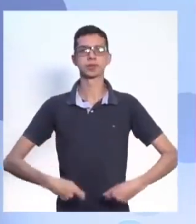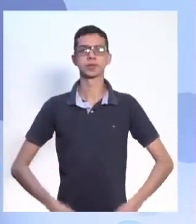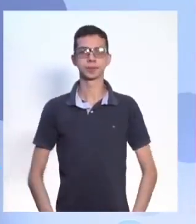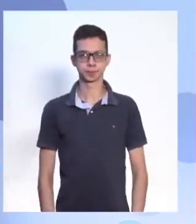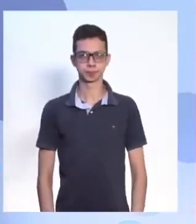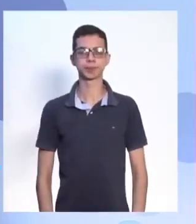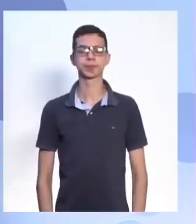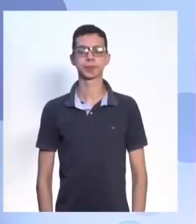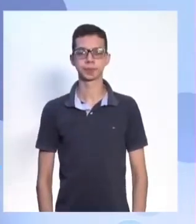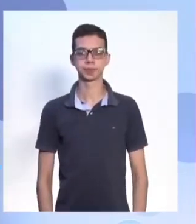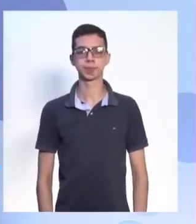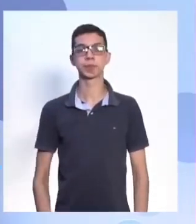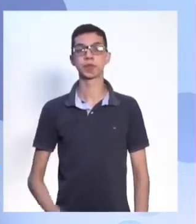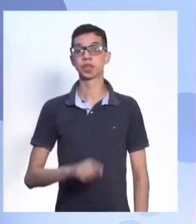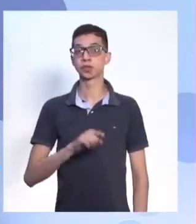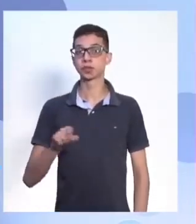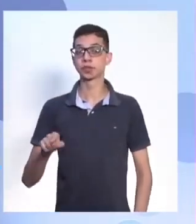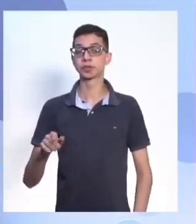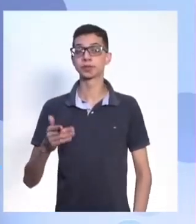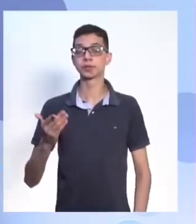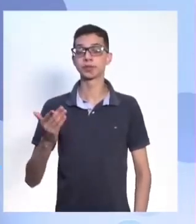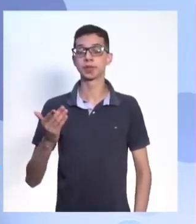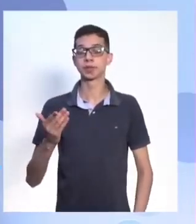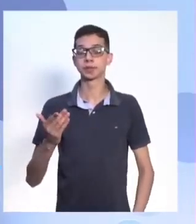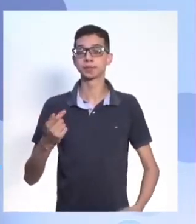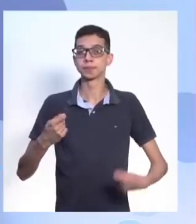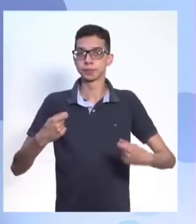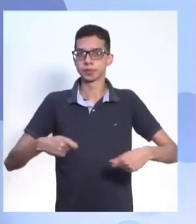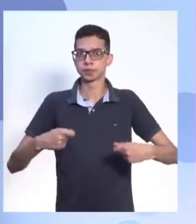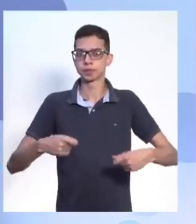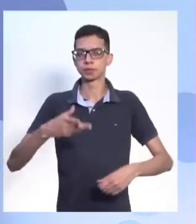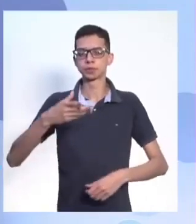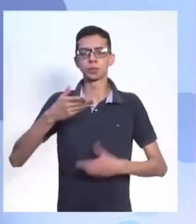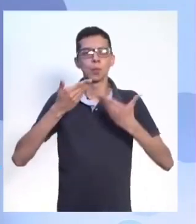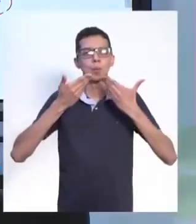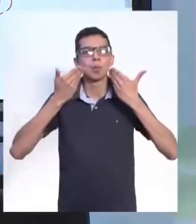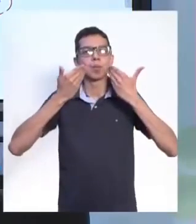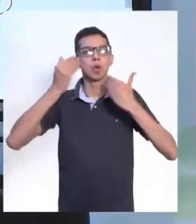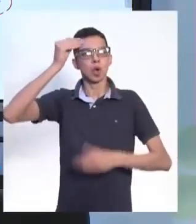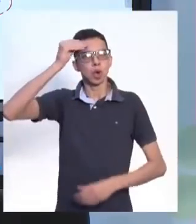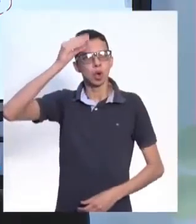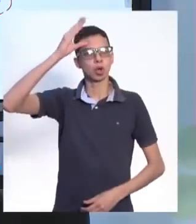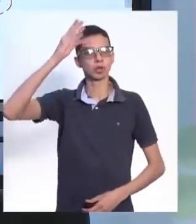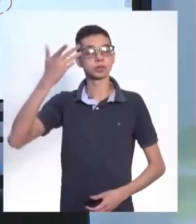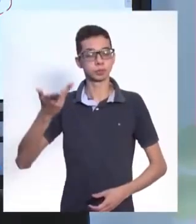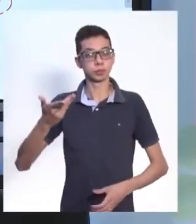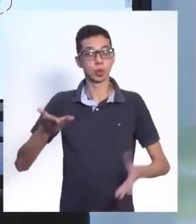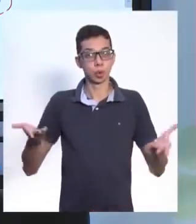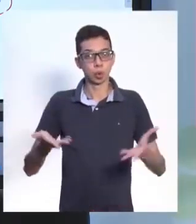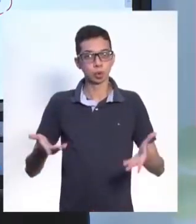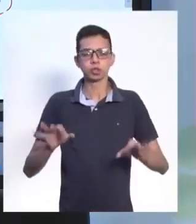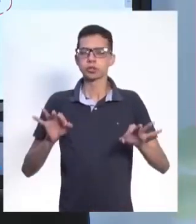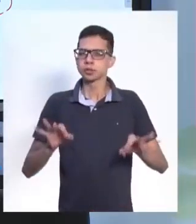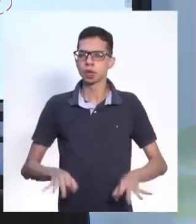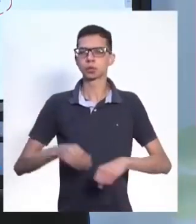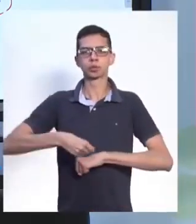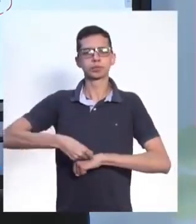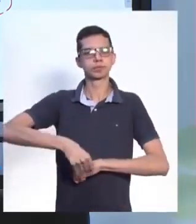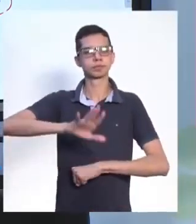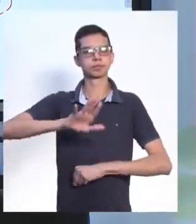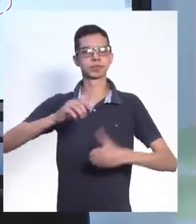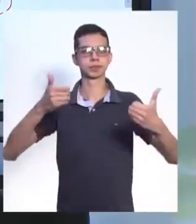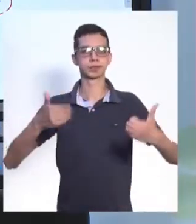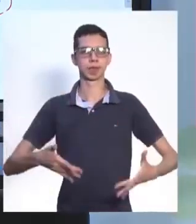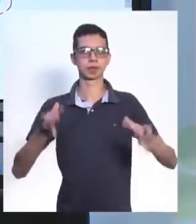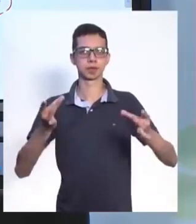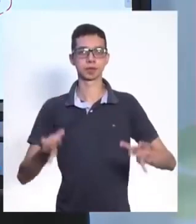esse alicerce bem sólido para eles, né, Jonas? Isso mesmo. Então, a ideia hoje aqui é fortalecer esse aspecto da fração